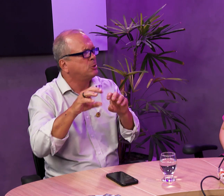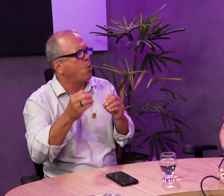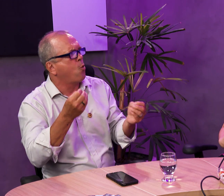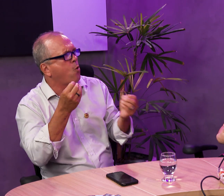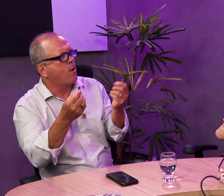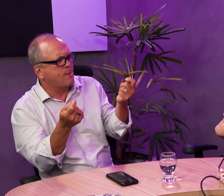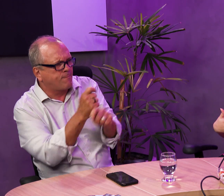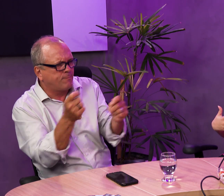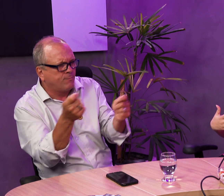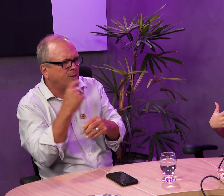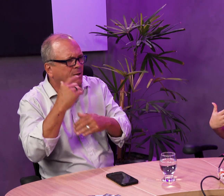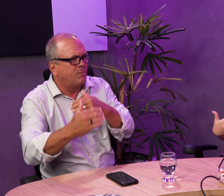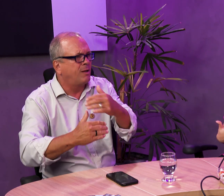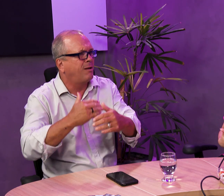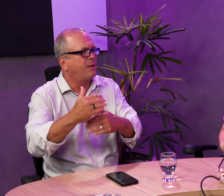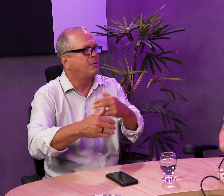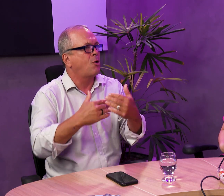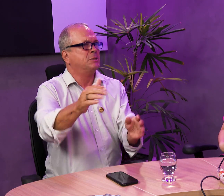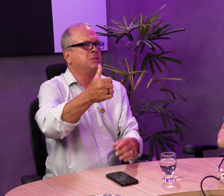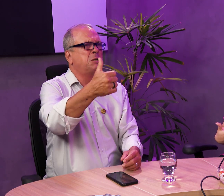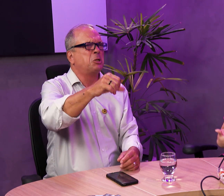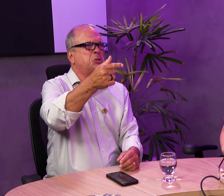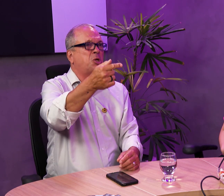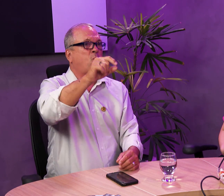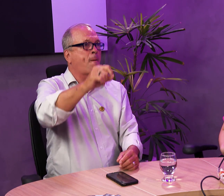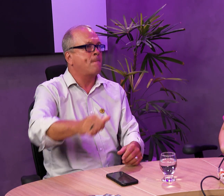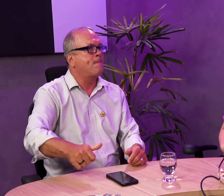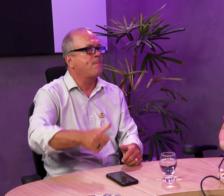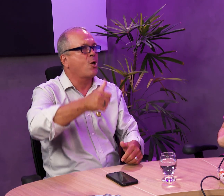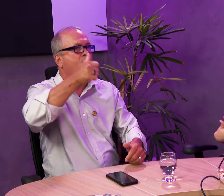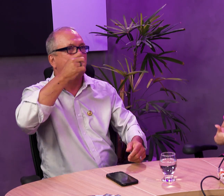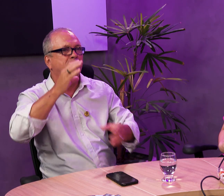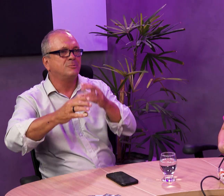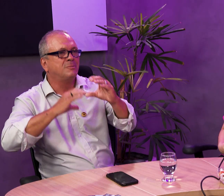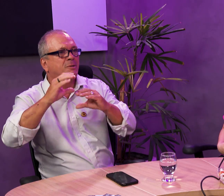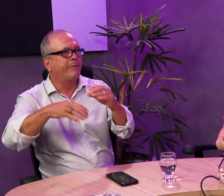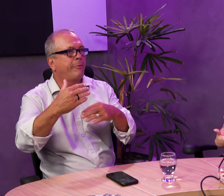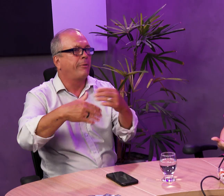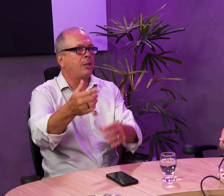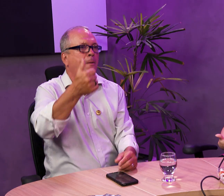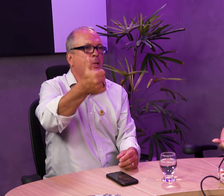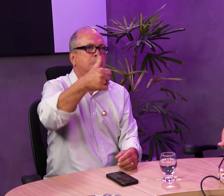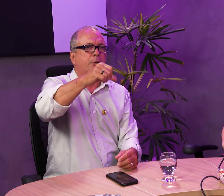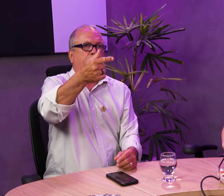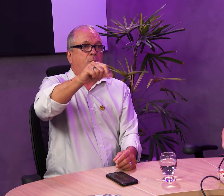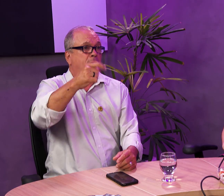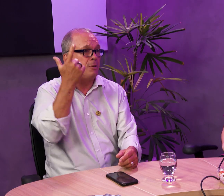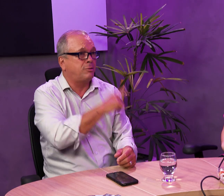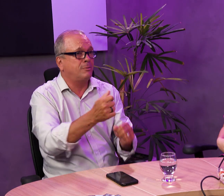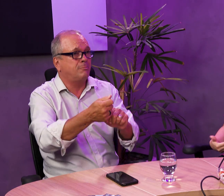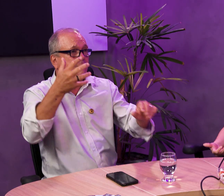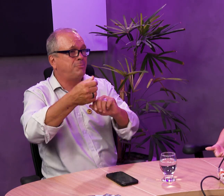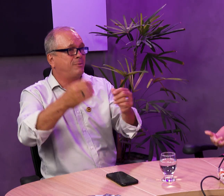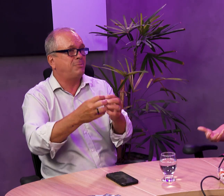essa situação, que reprovaram várias vezes de ano, porque os